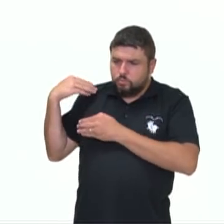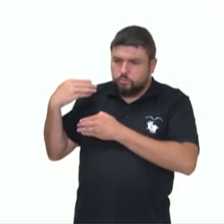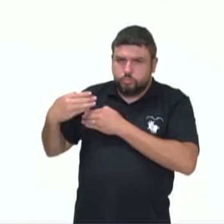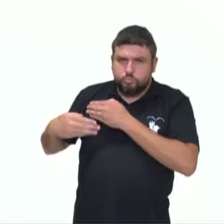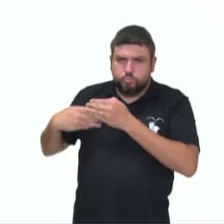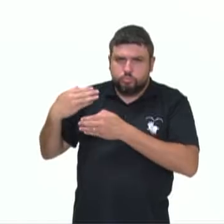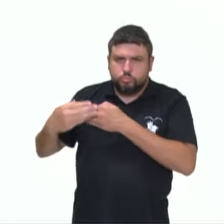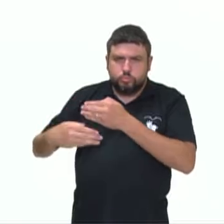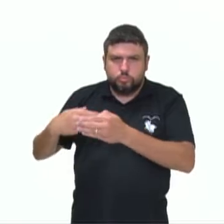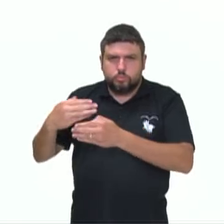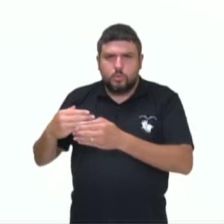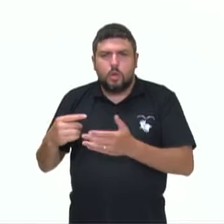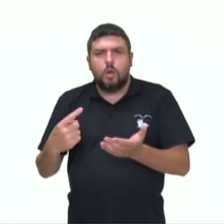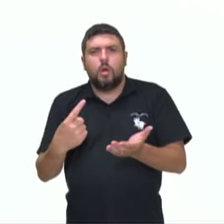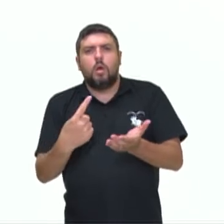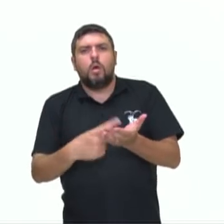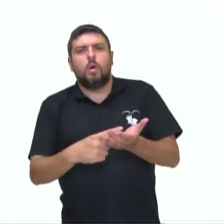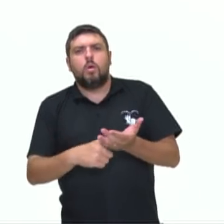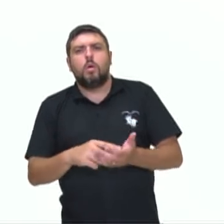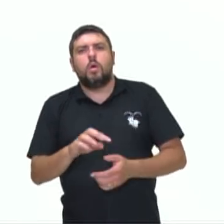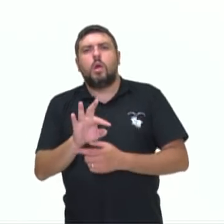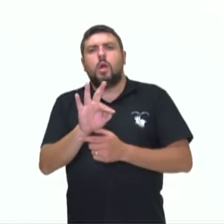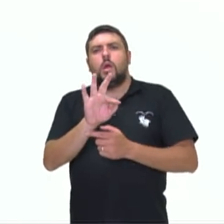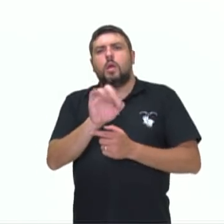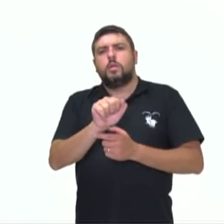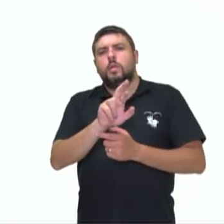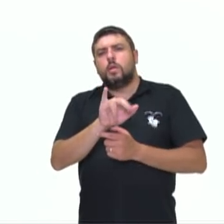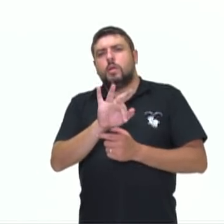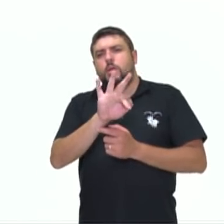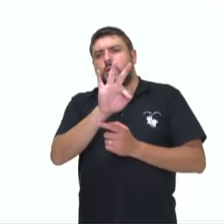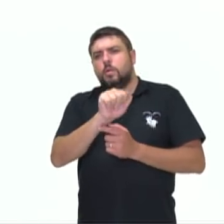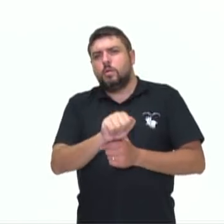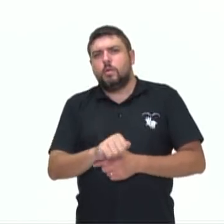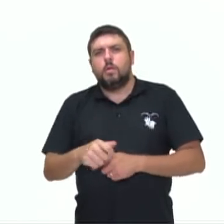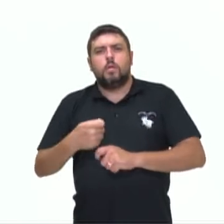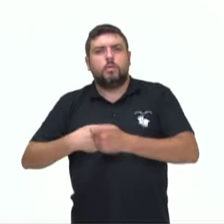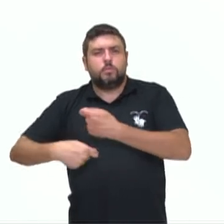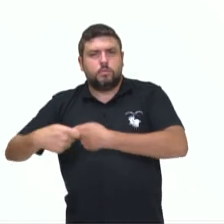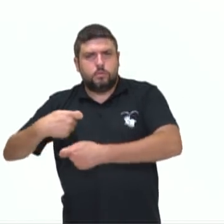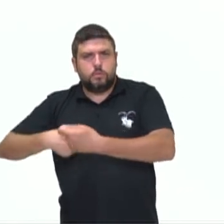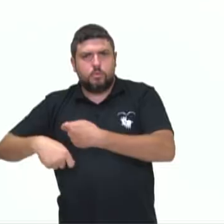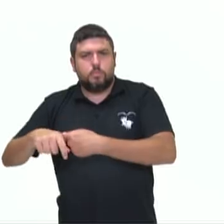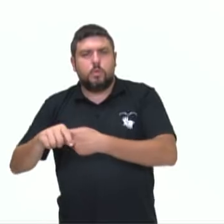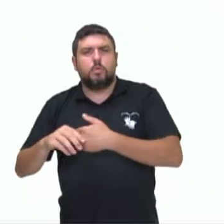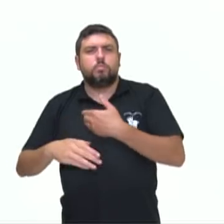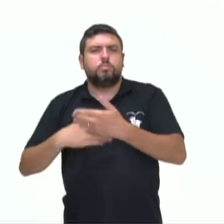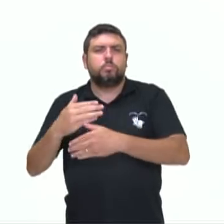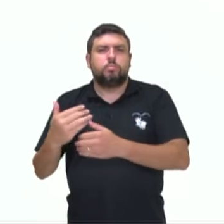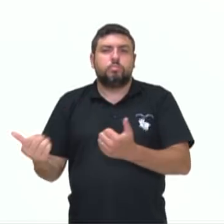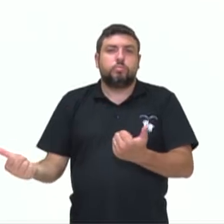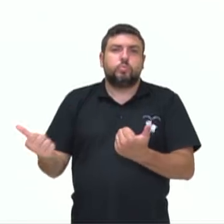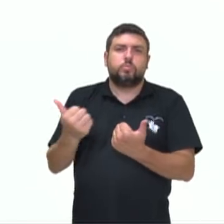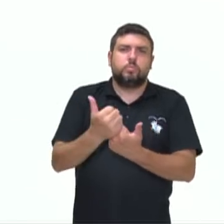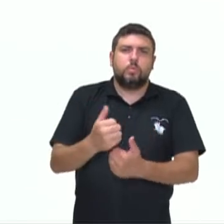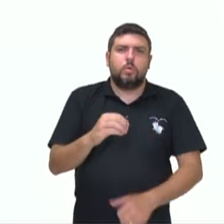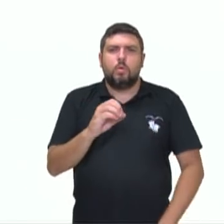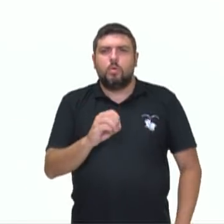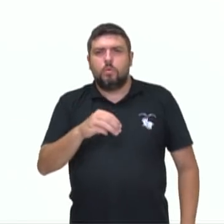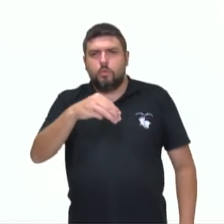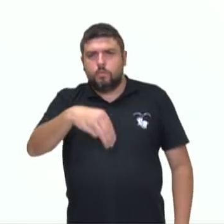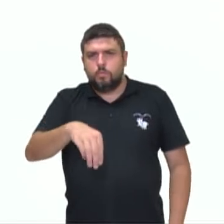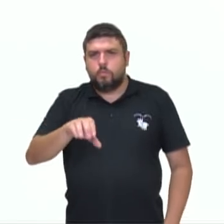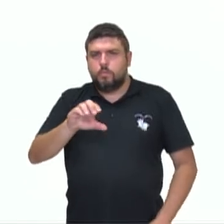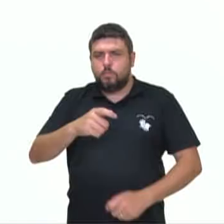de Tarifas e Comércio, o GATT, que foi posteriormente substituído pela OMC, Organização Mundial